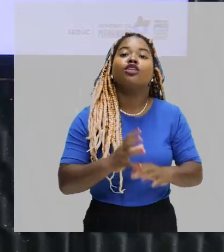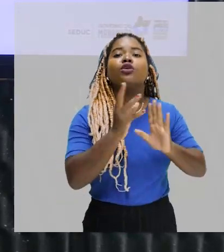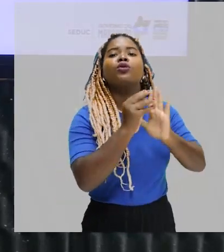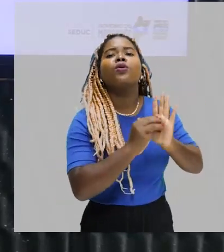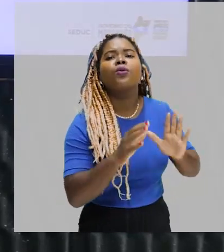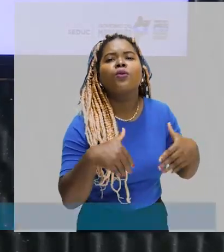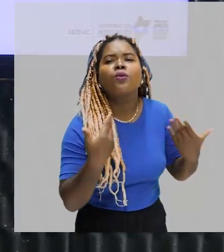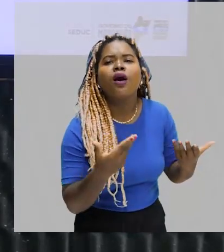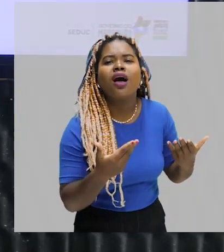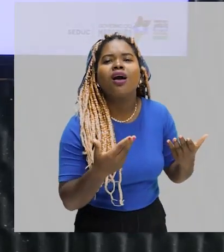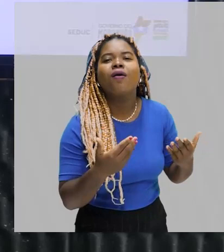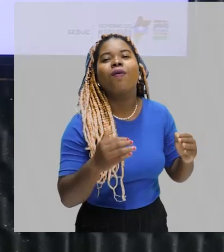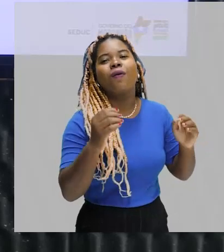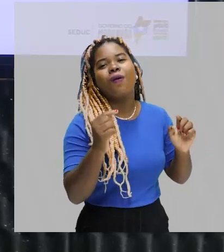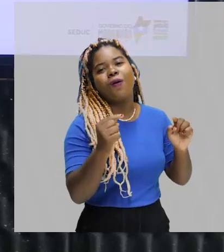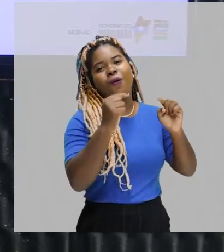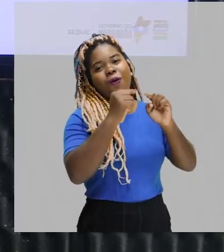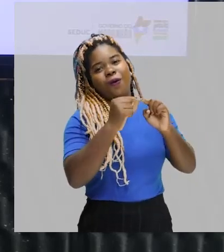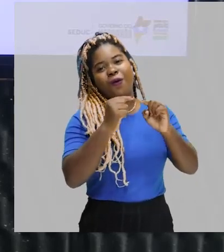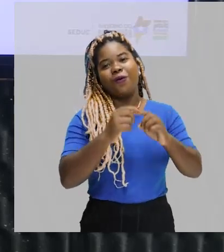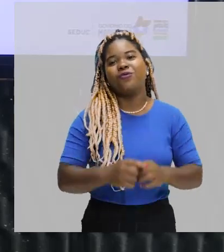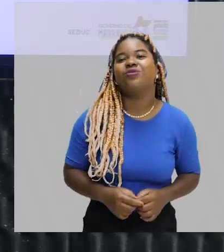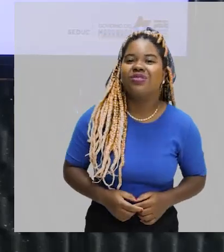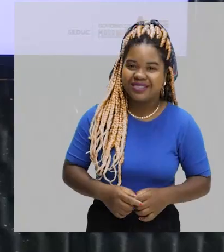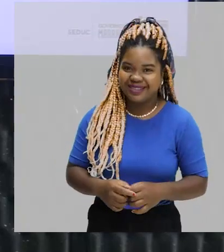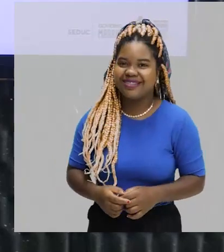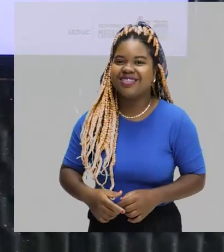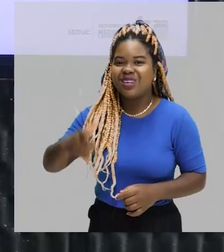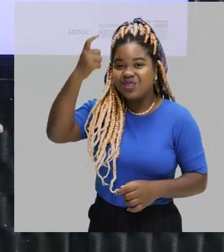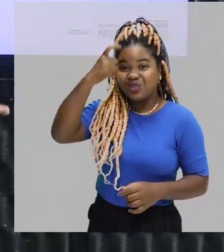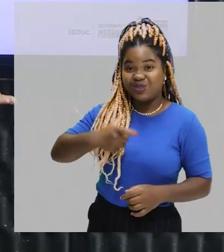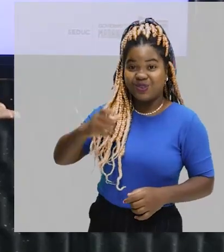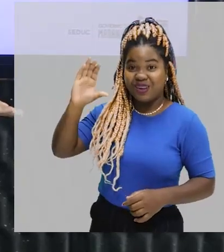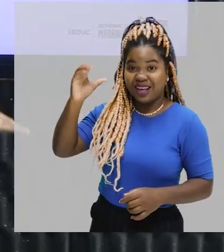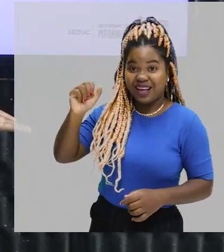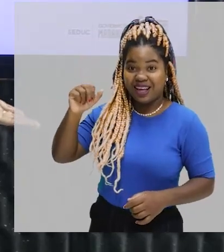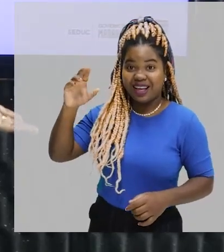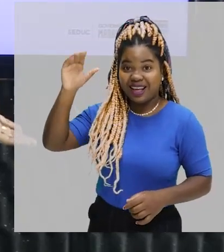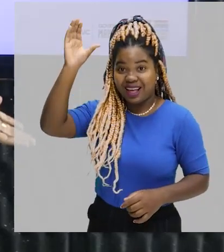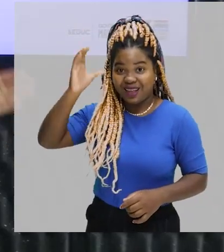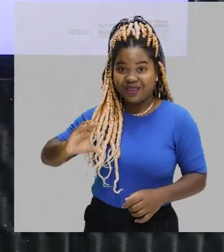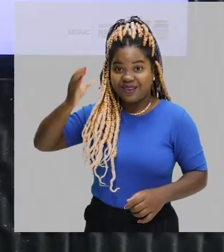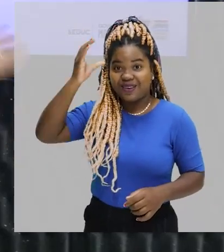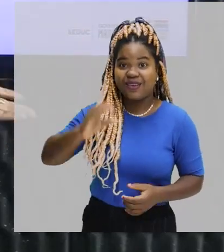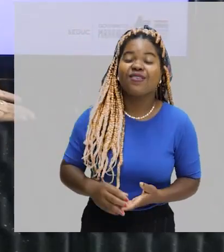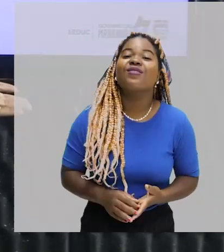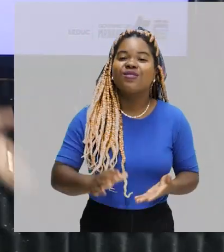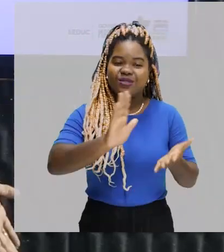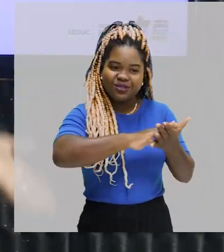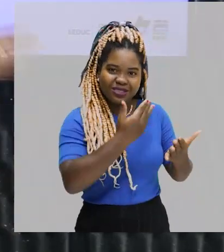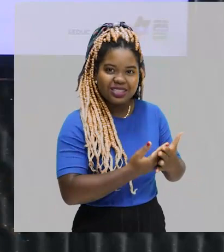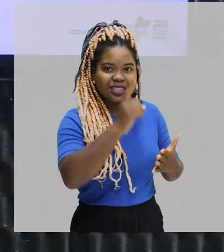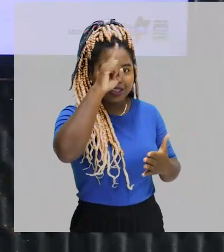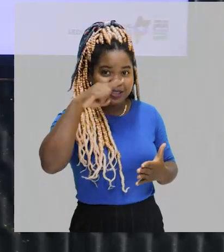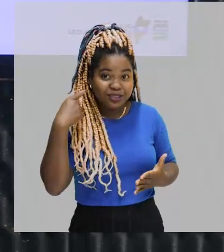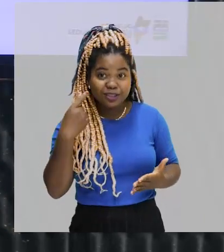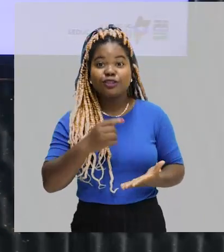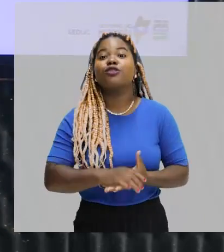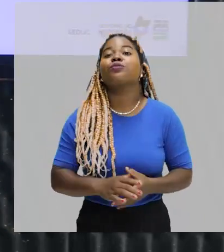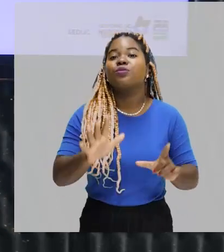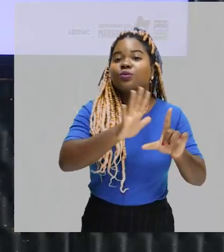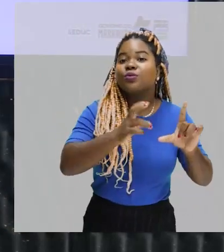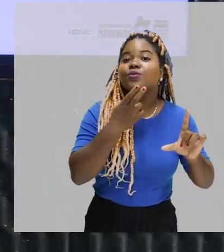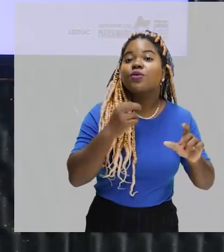assunto, concordância. Eu sou Cacau Sotero, nossa deusa da plataforma Gonçalves Dias, nossa intérprete de Libras.